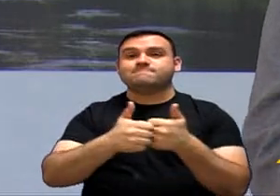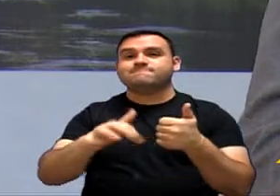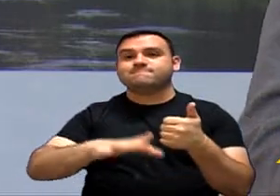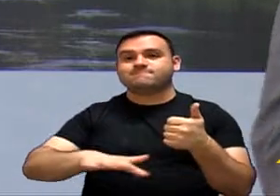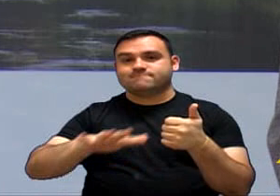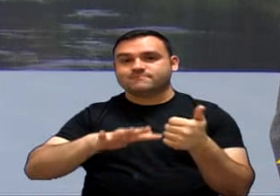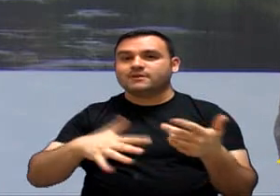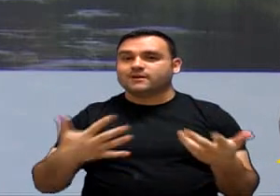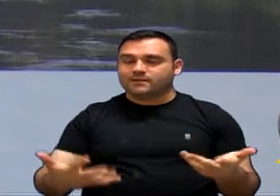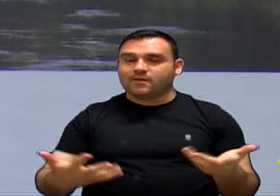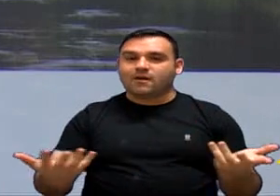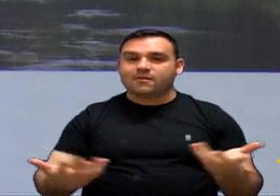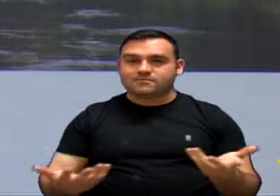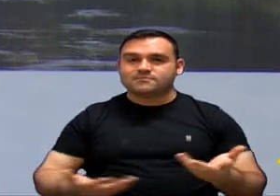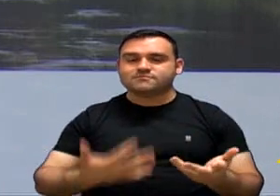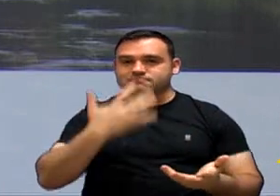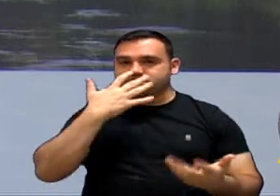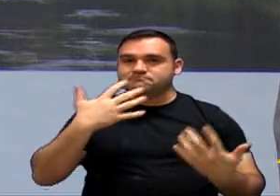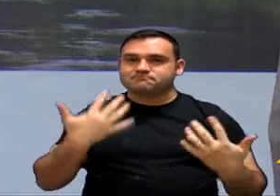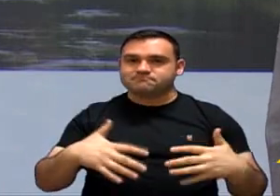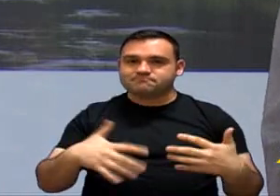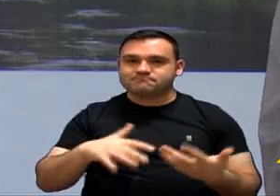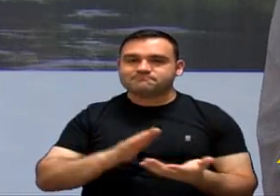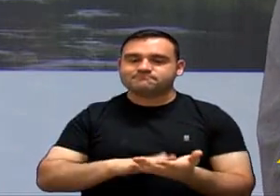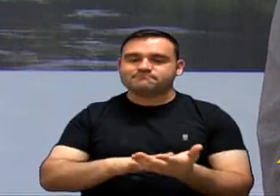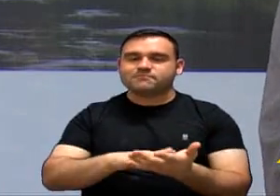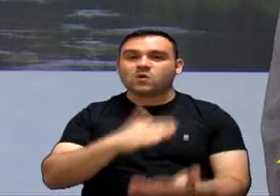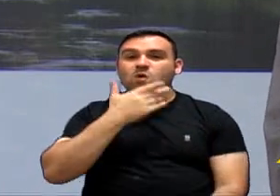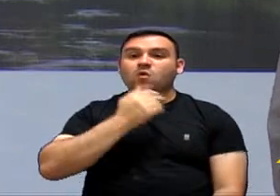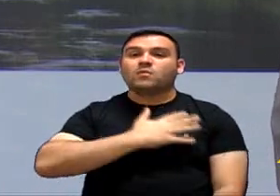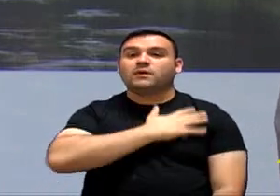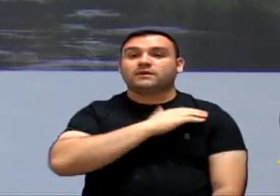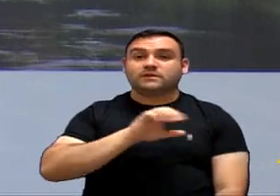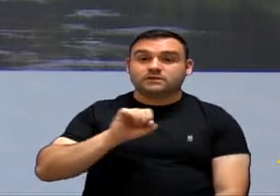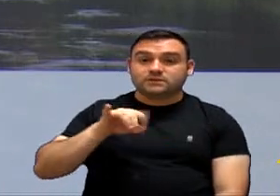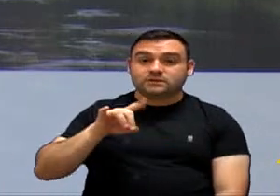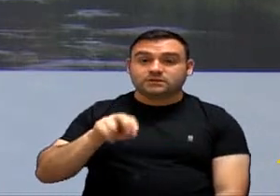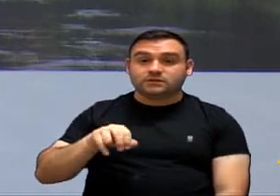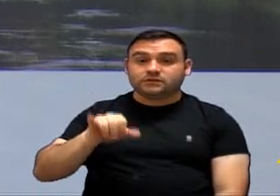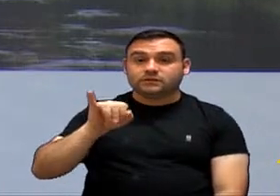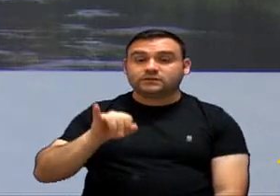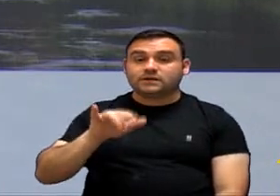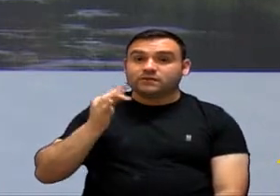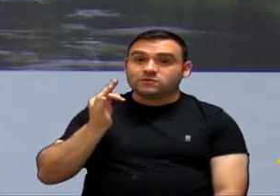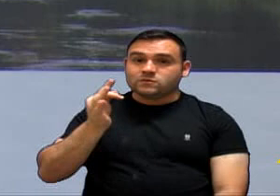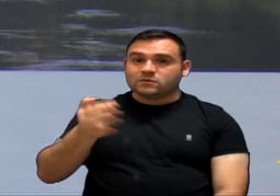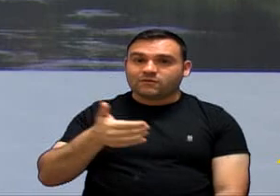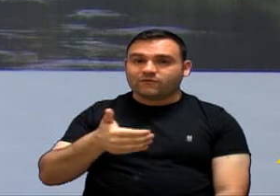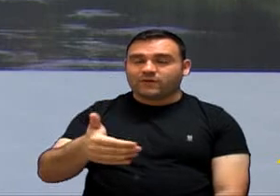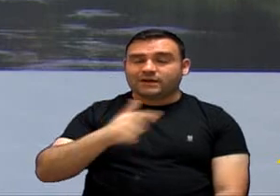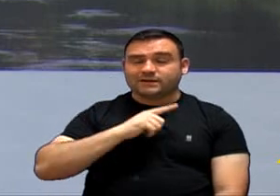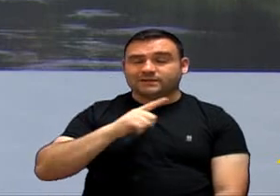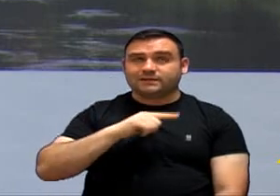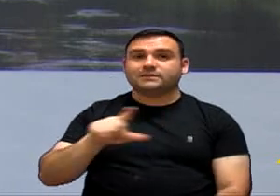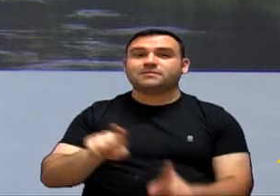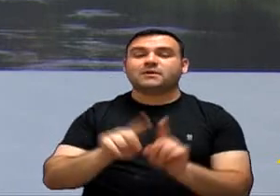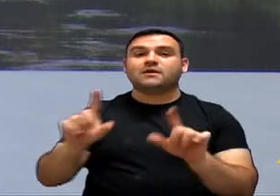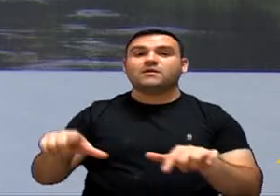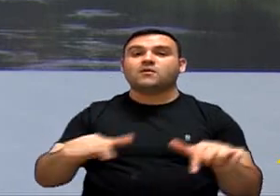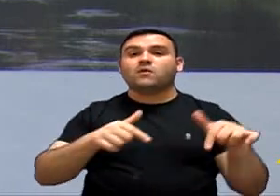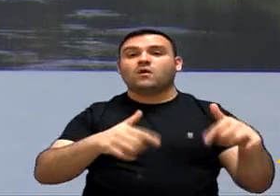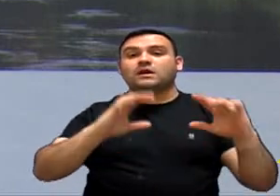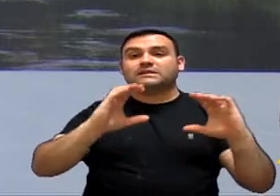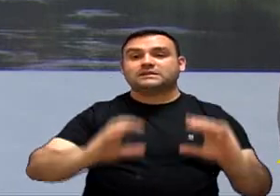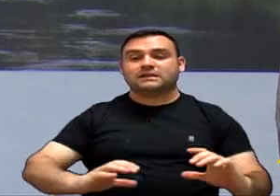toda região então aqui os nossos reconhecimentos ao tenente-coronel auxílio em que em breve estará recebendo aqui um título